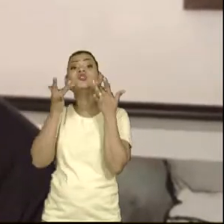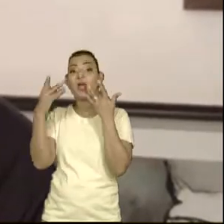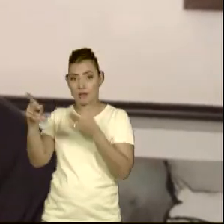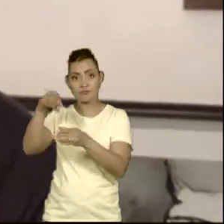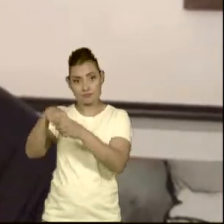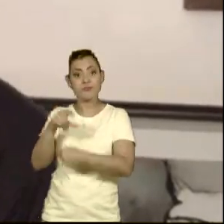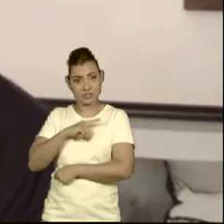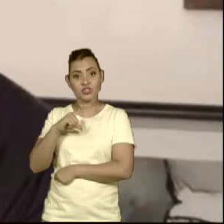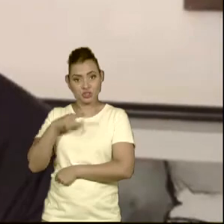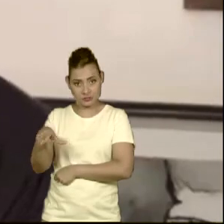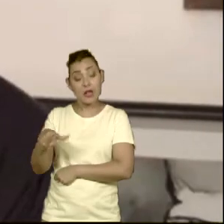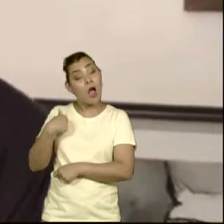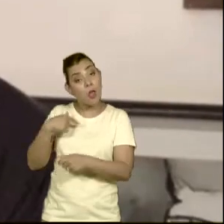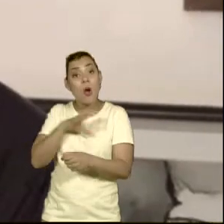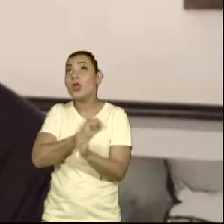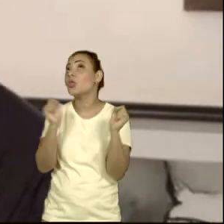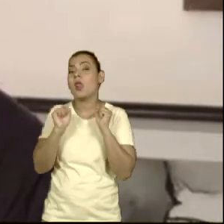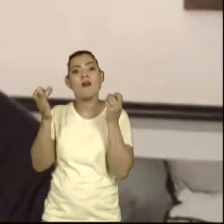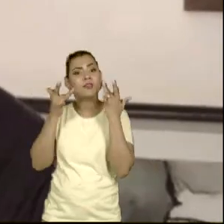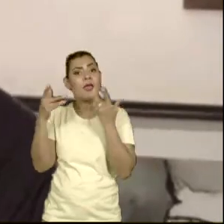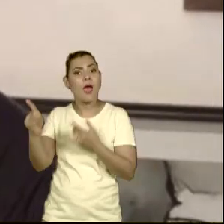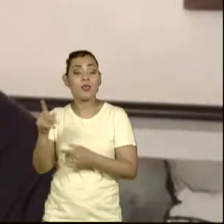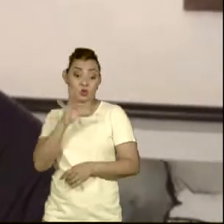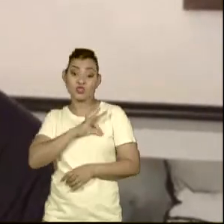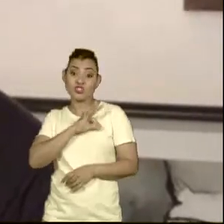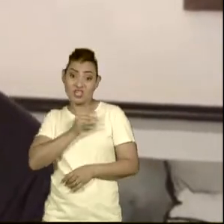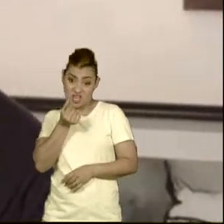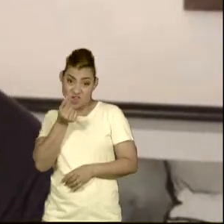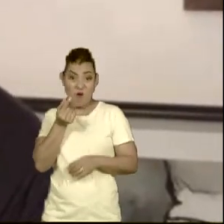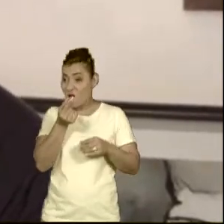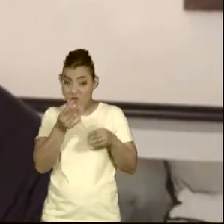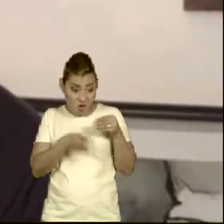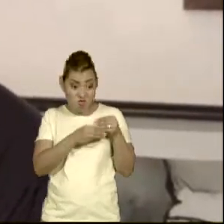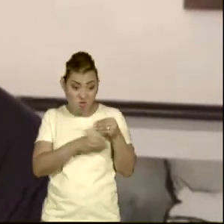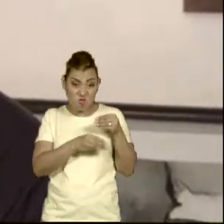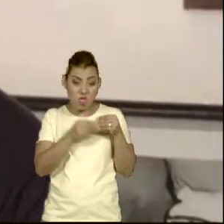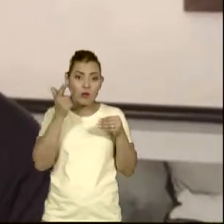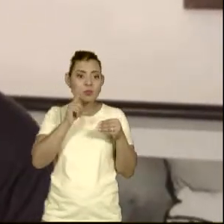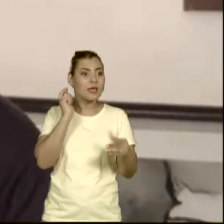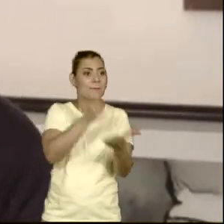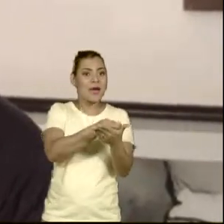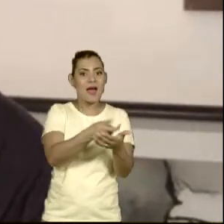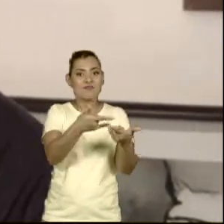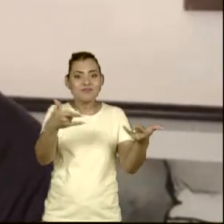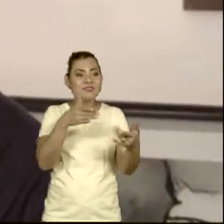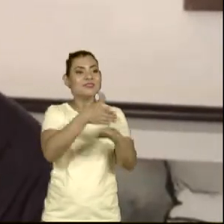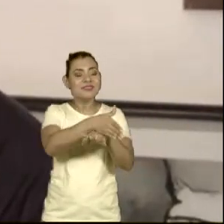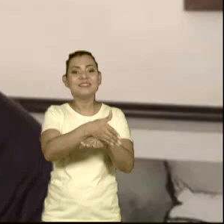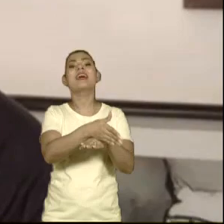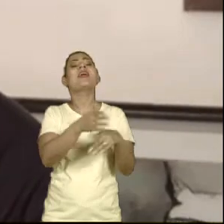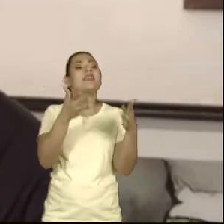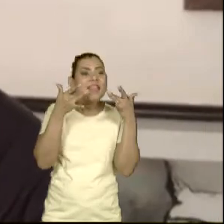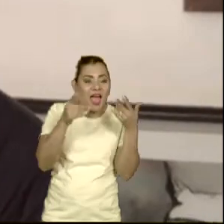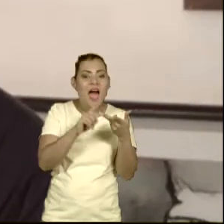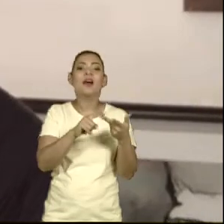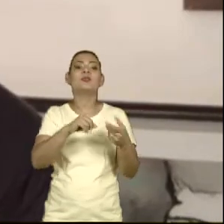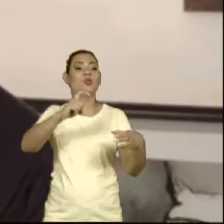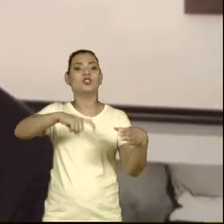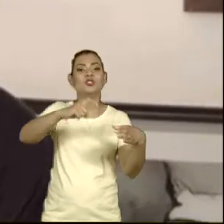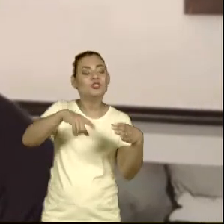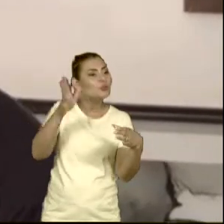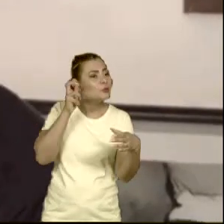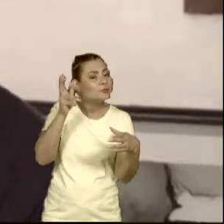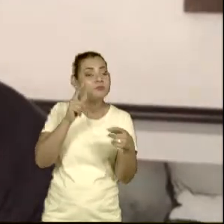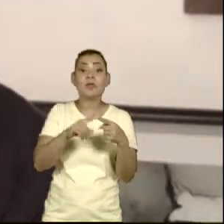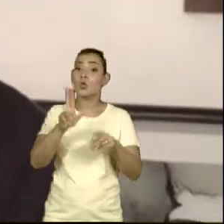teatro. E eu gostava de teatro, pouquinho de dinheiro que eu conseguia, eu ia ver uma peça de teatro, eu comprava um disco, eu gostava disso. Nunca